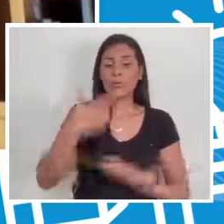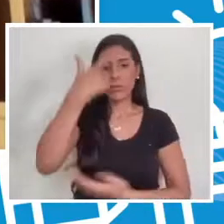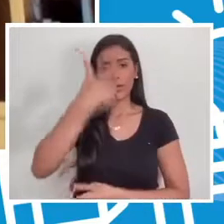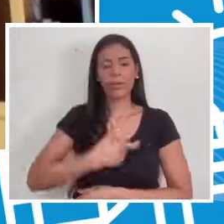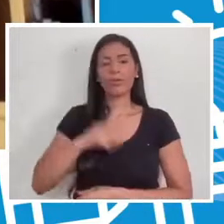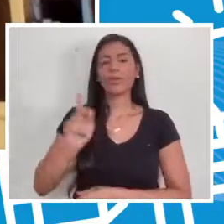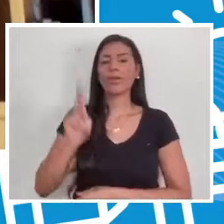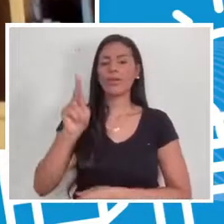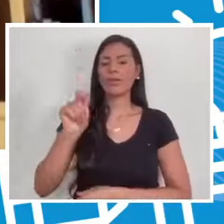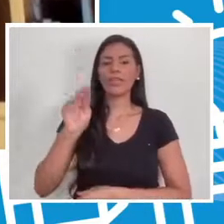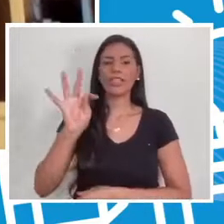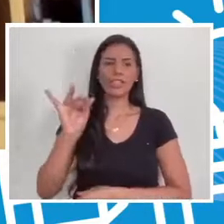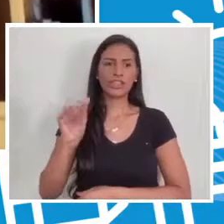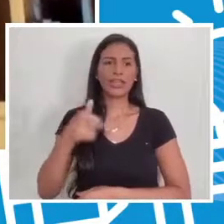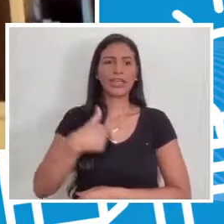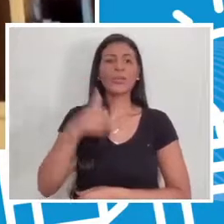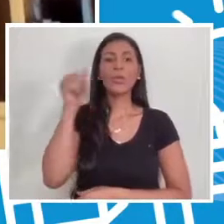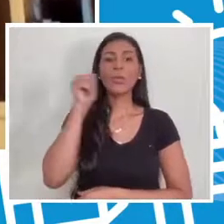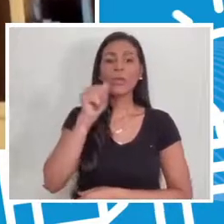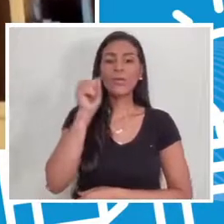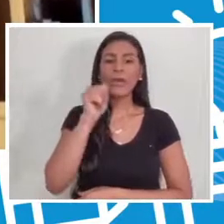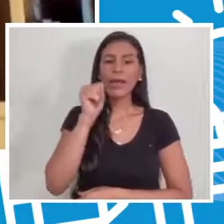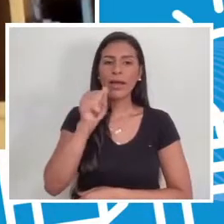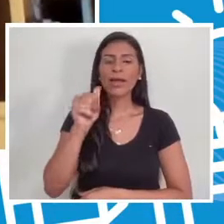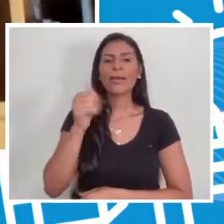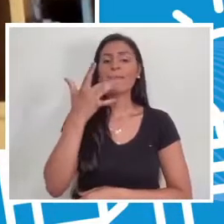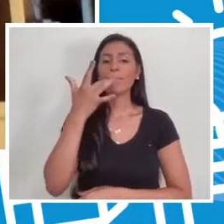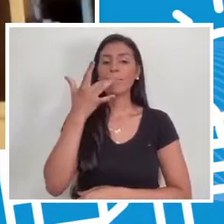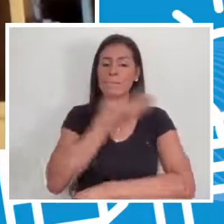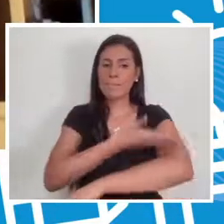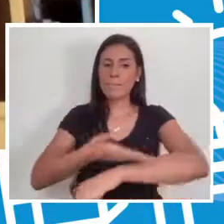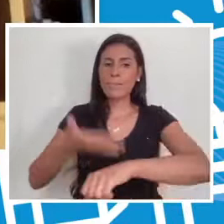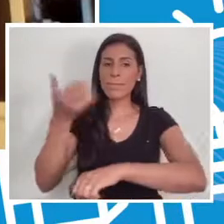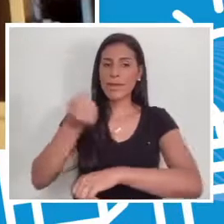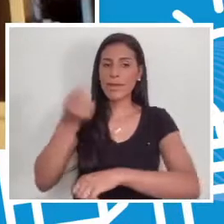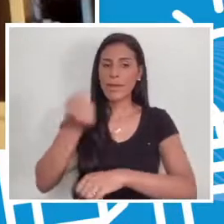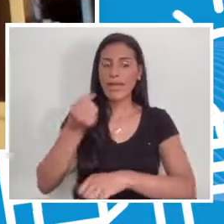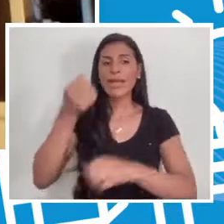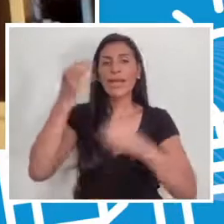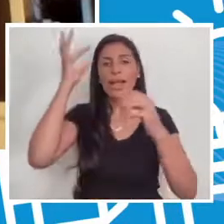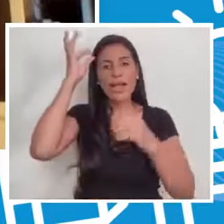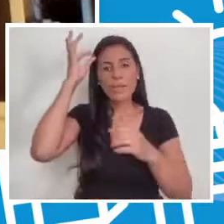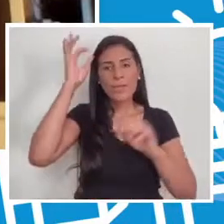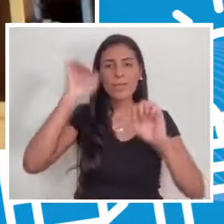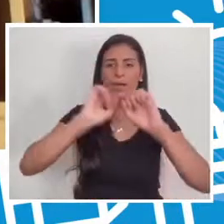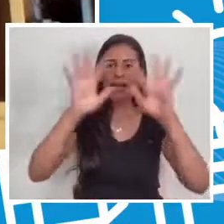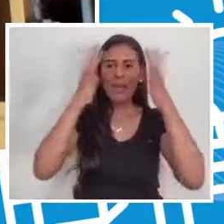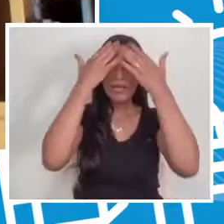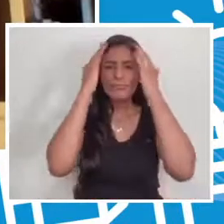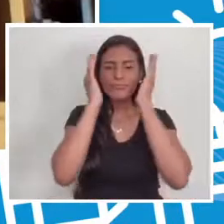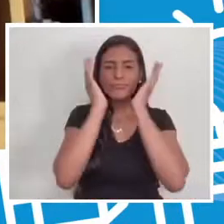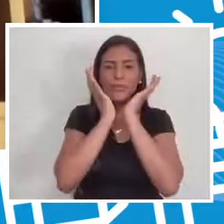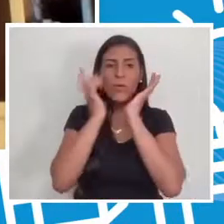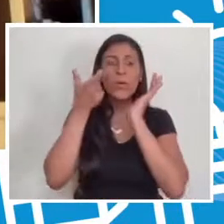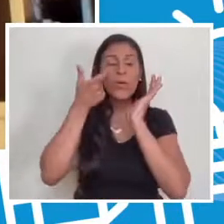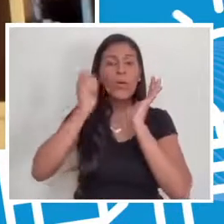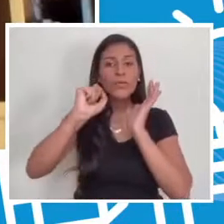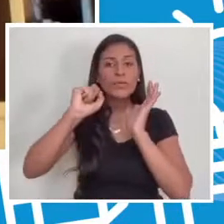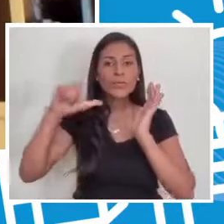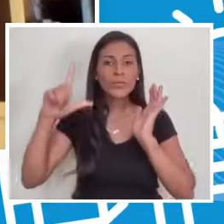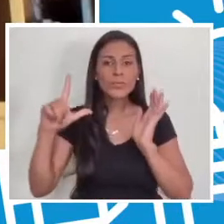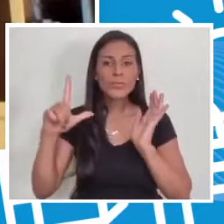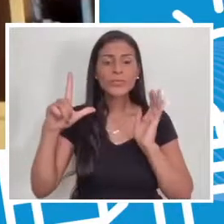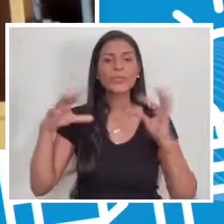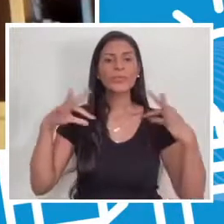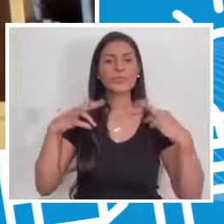branca, com cabelos curtos, lisos, castanho claro, olhos azuis, eu estou usando um vestido vermelho,